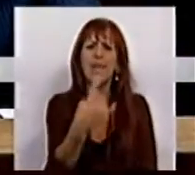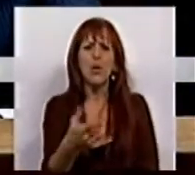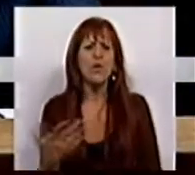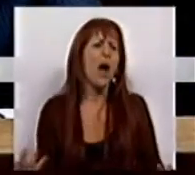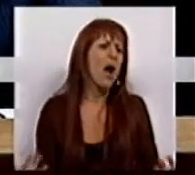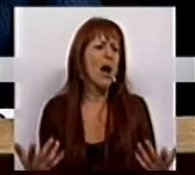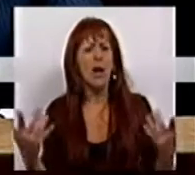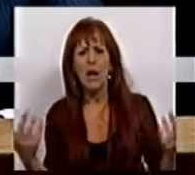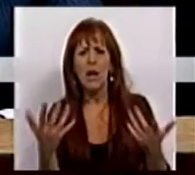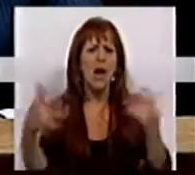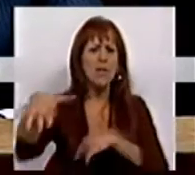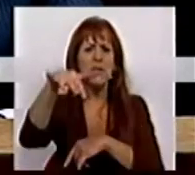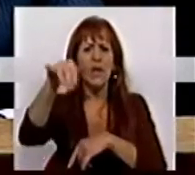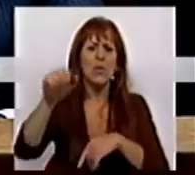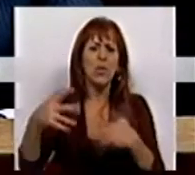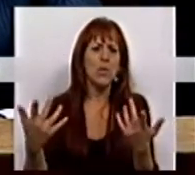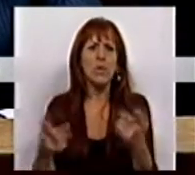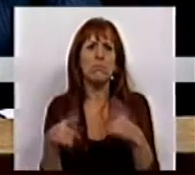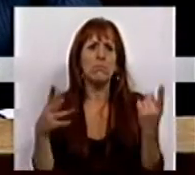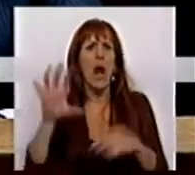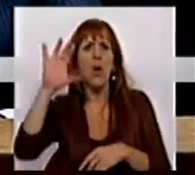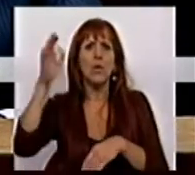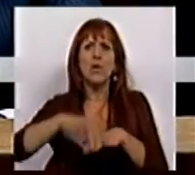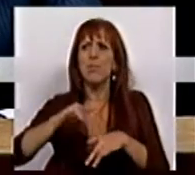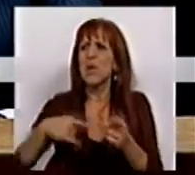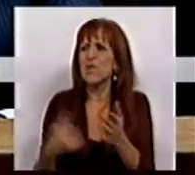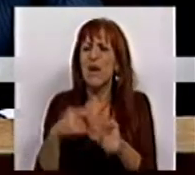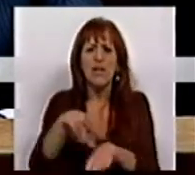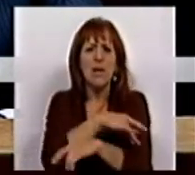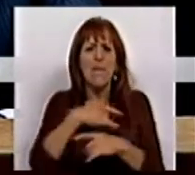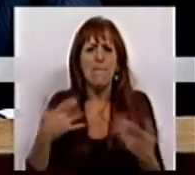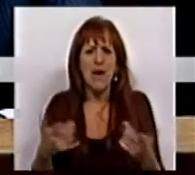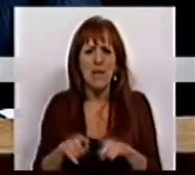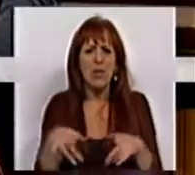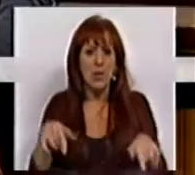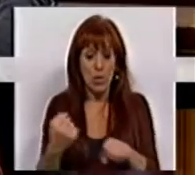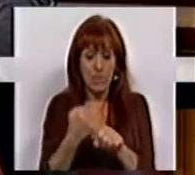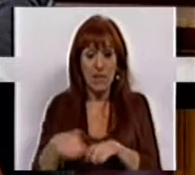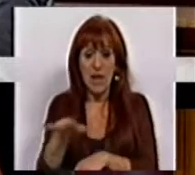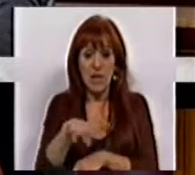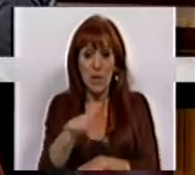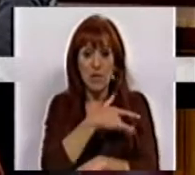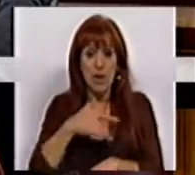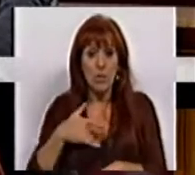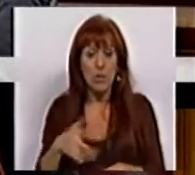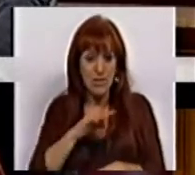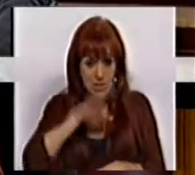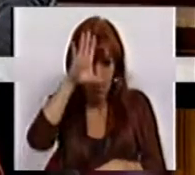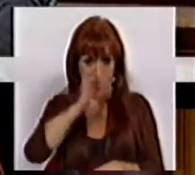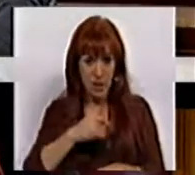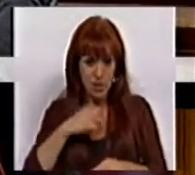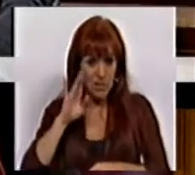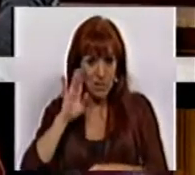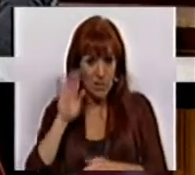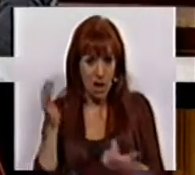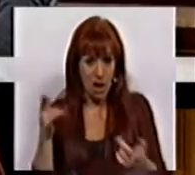dizer que a situação se decorre da falta de médicos no Serviço Nacional de Saúde. O Sr.